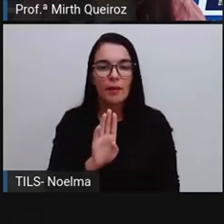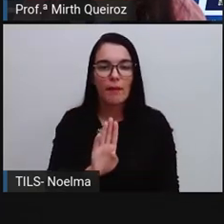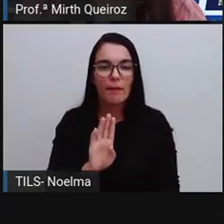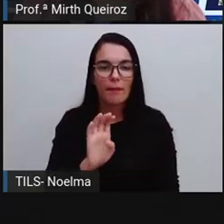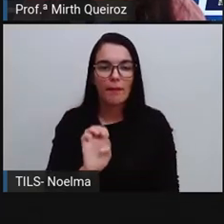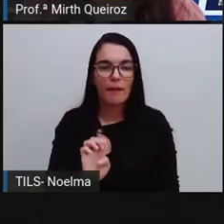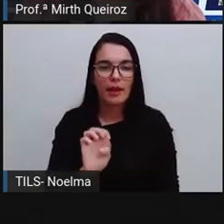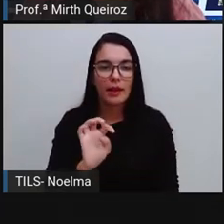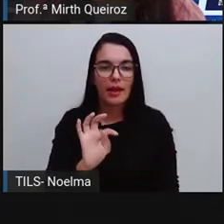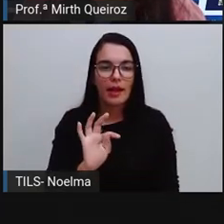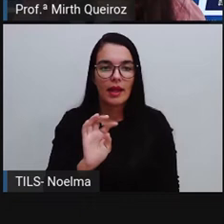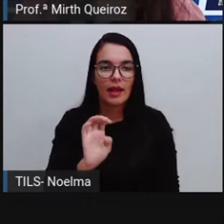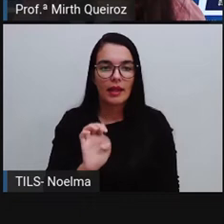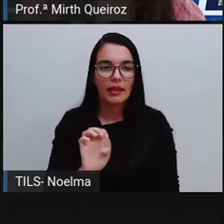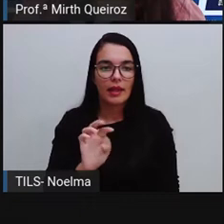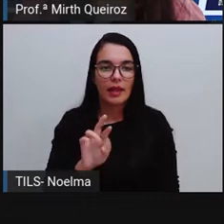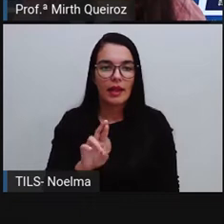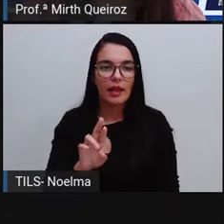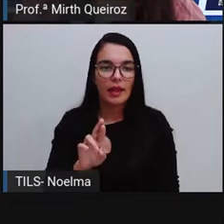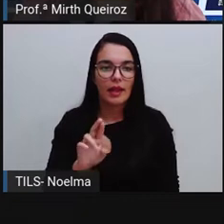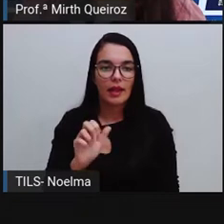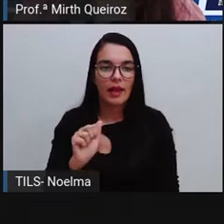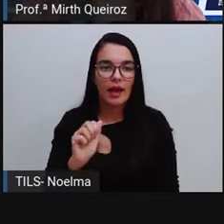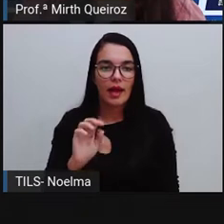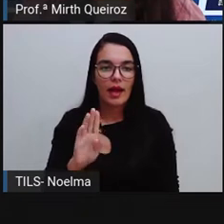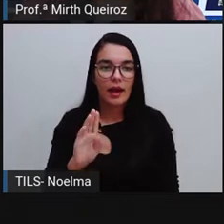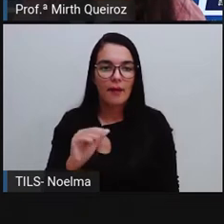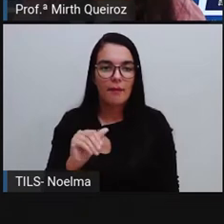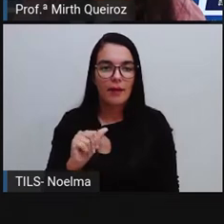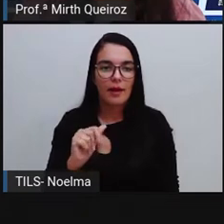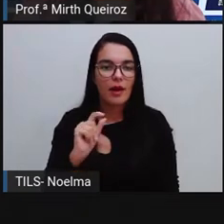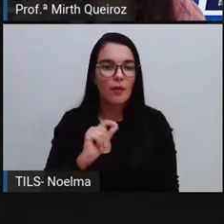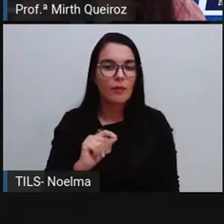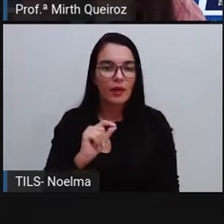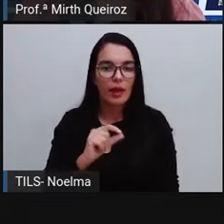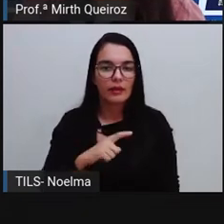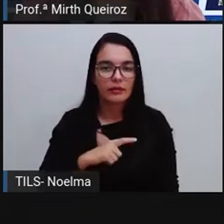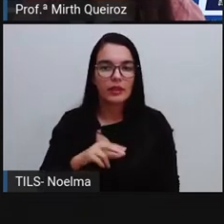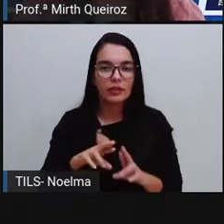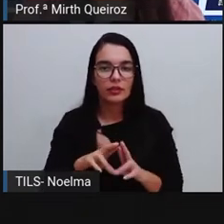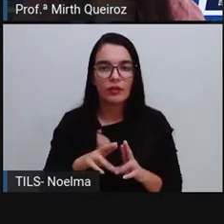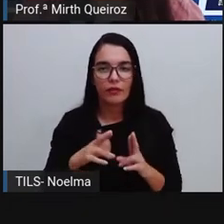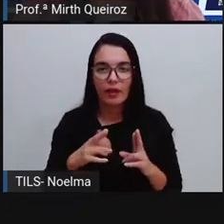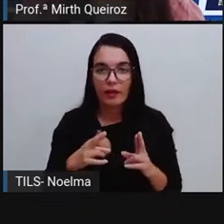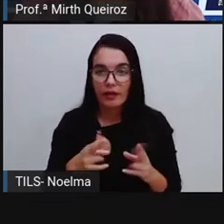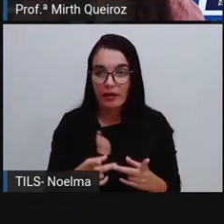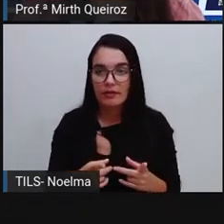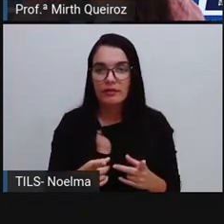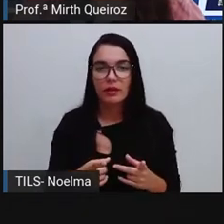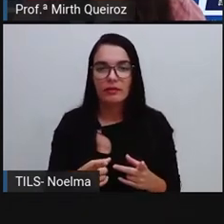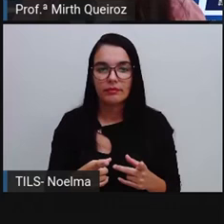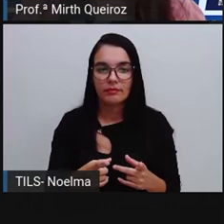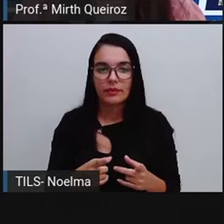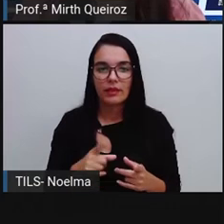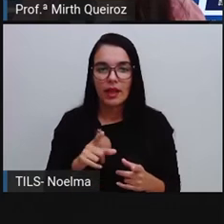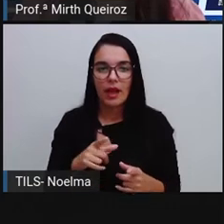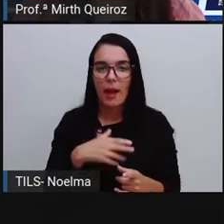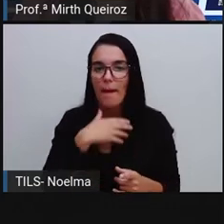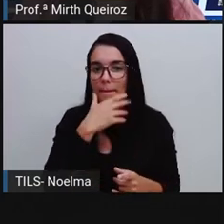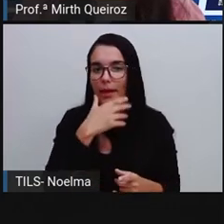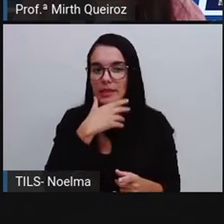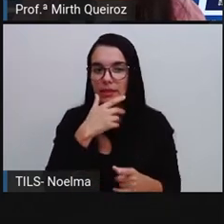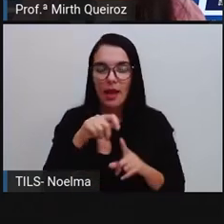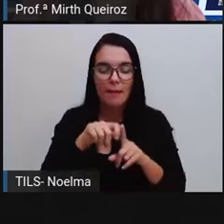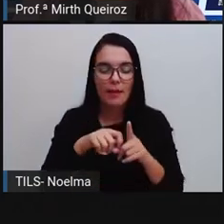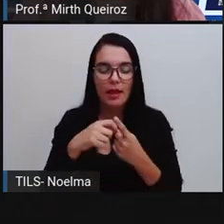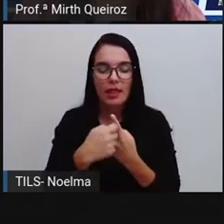3%. E maçã e banana? Maçã 85%, banana 70%. A diferença